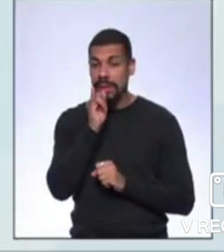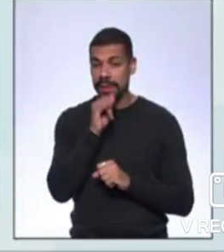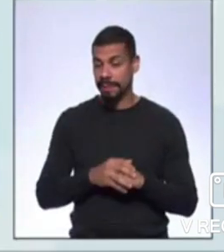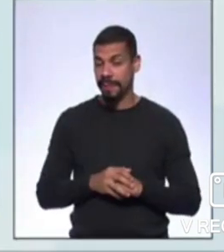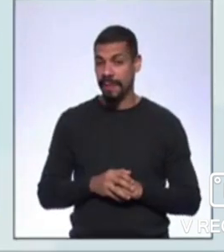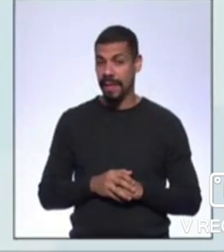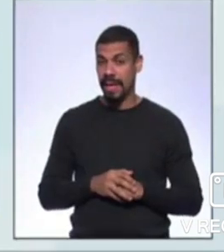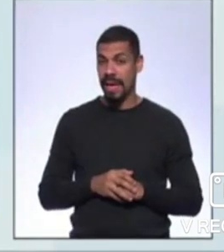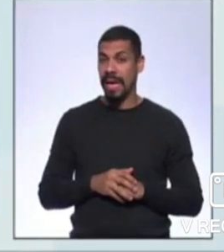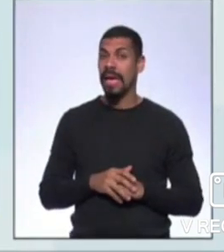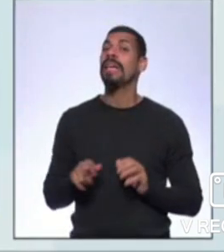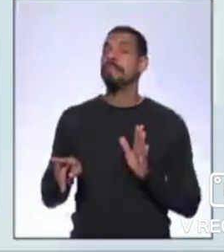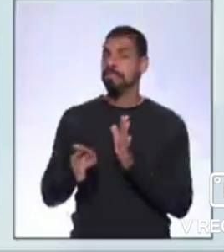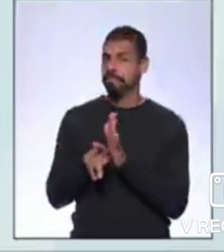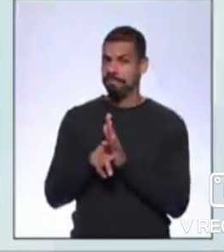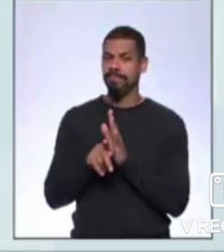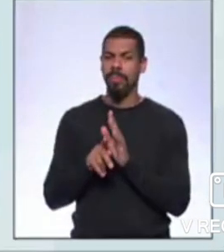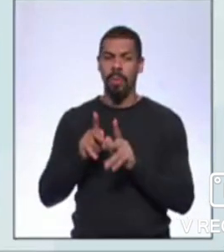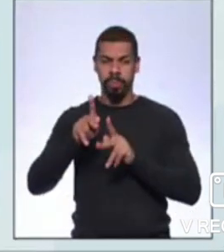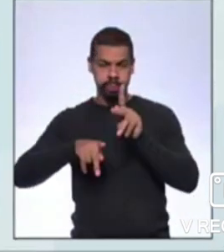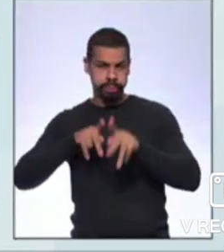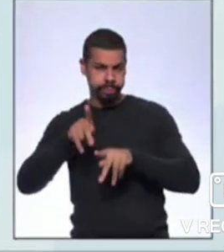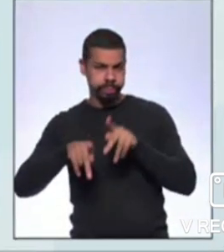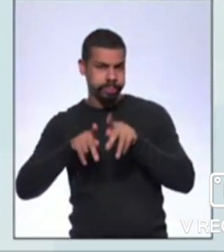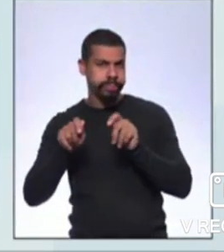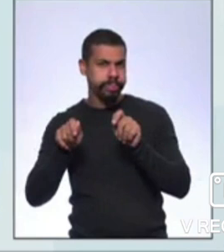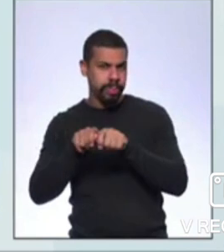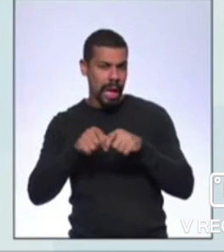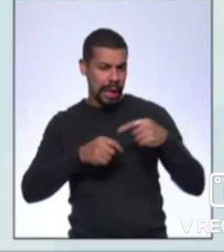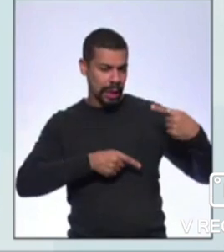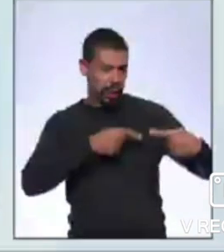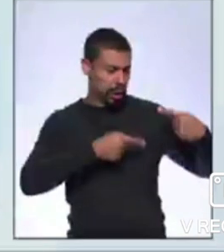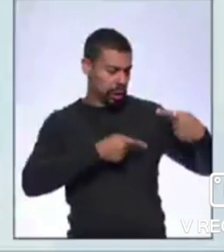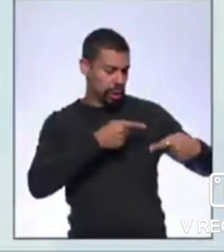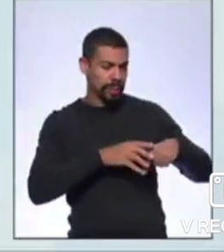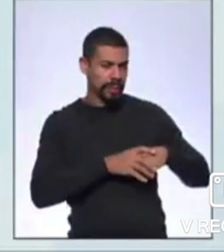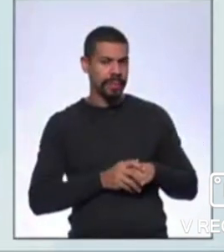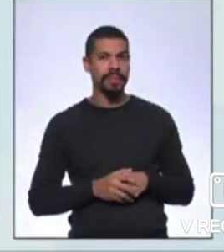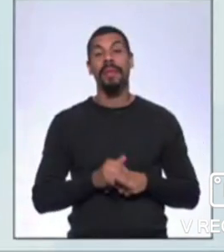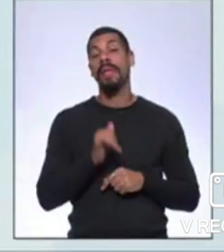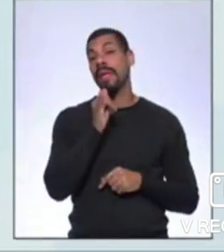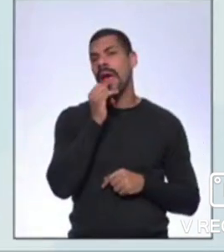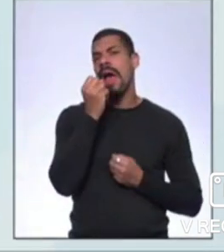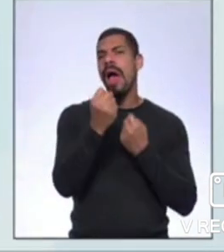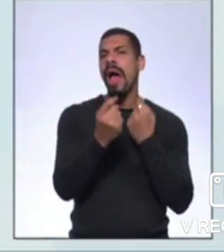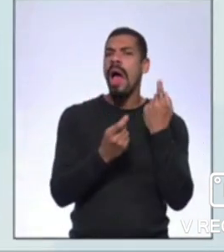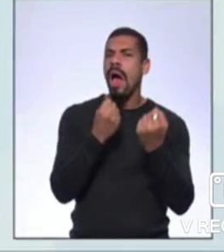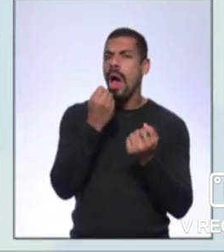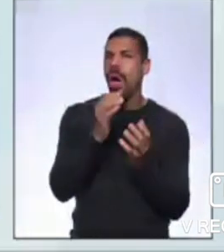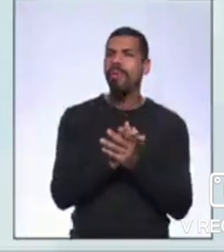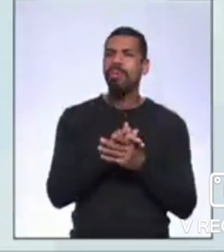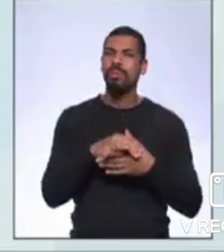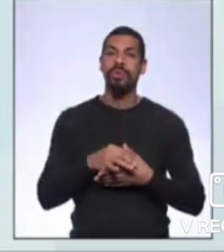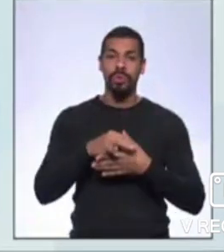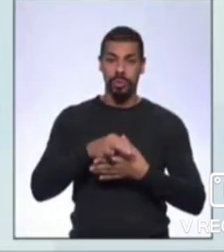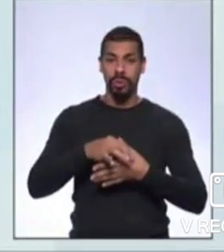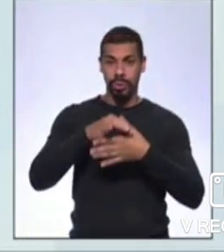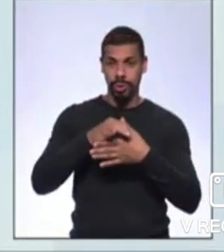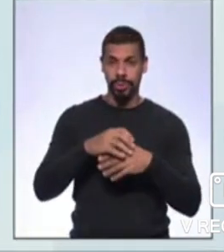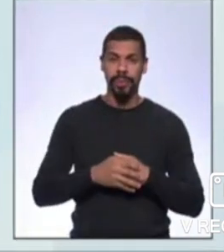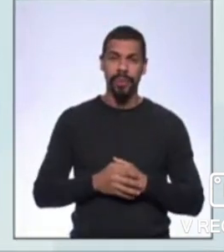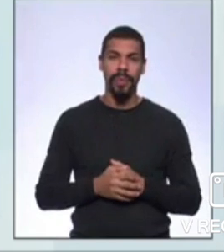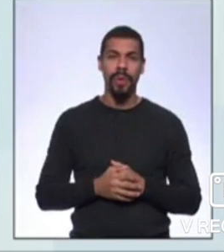uma organização social e política, também uma organização de guerra. E aí nós temos os exemplos de alguns desses juízes.